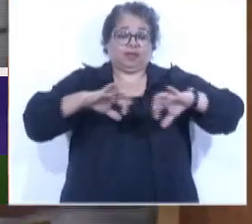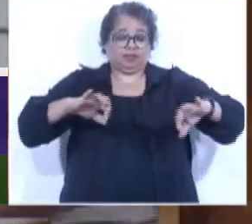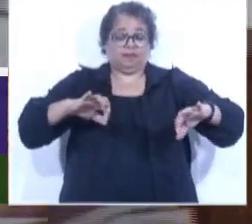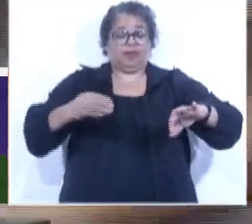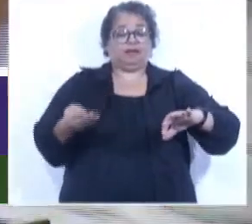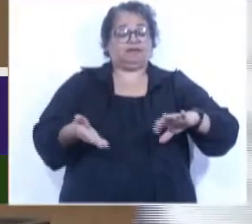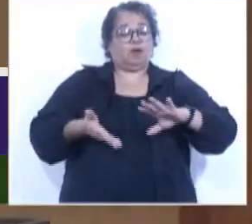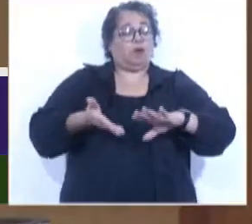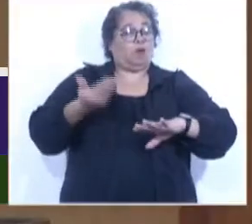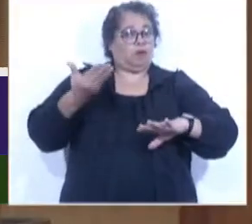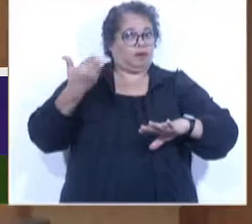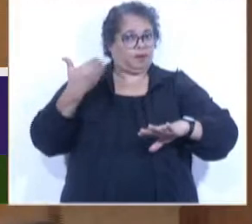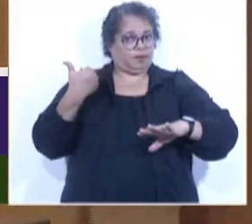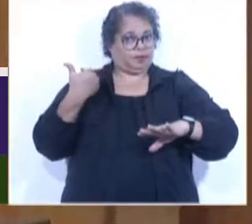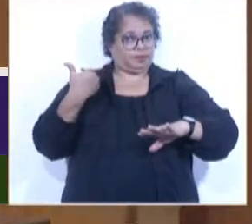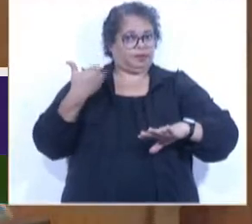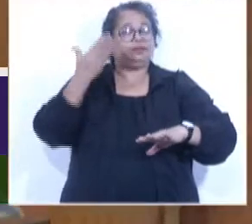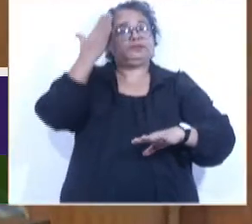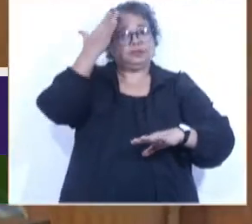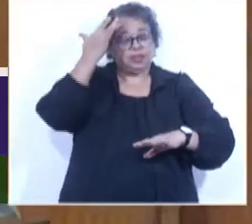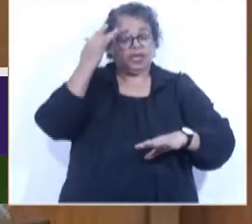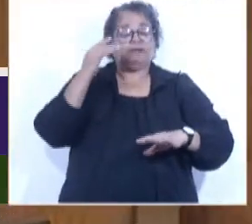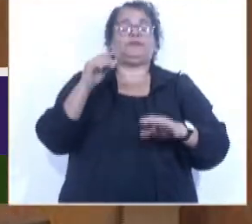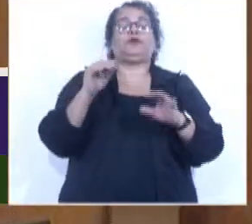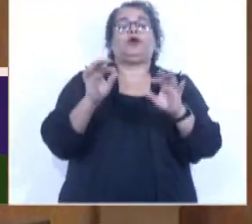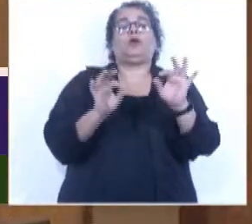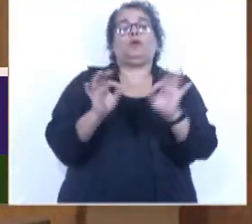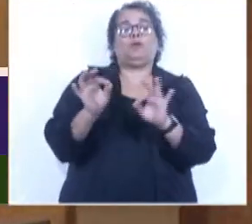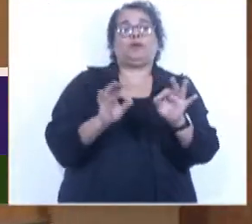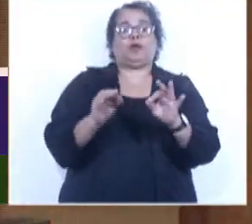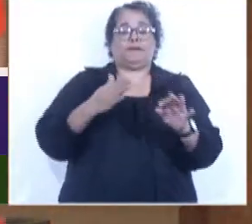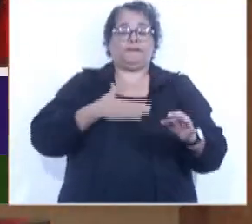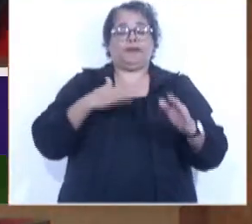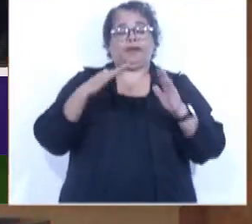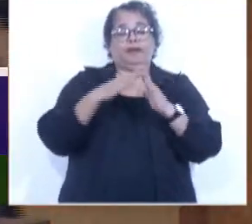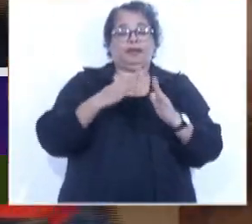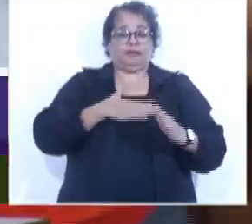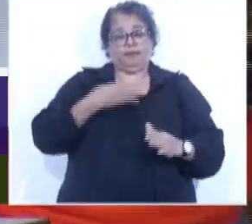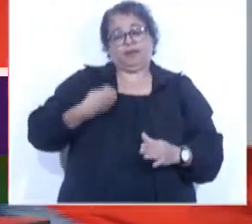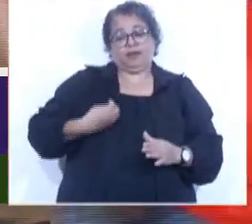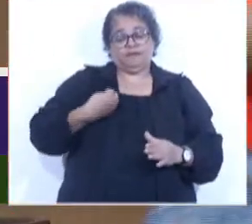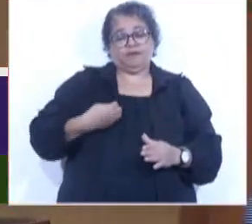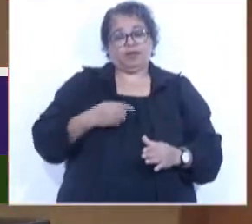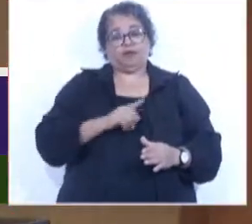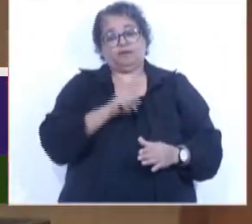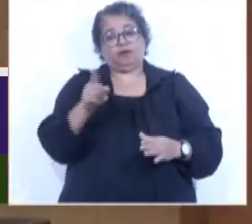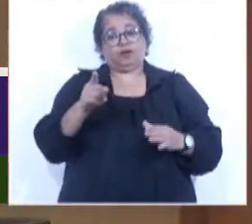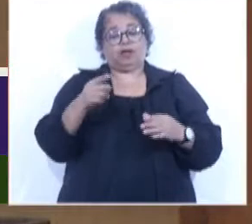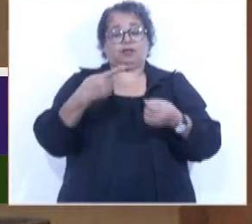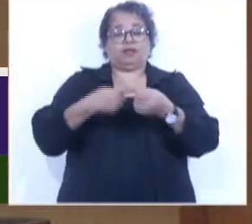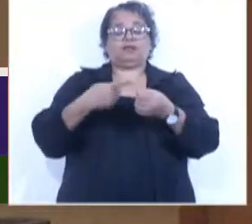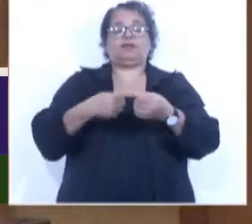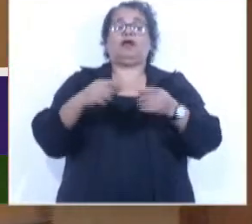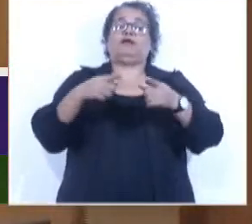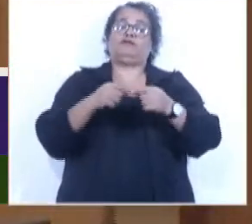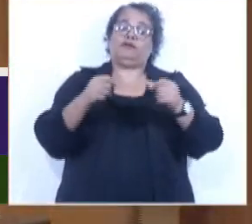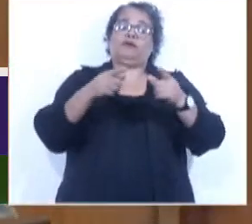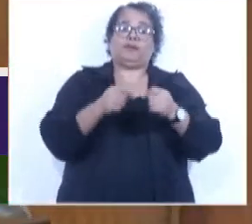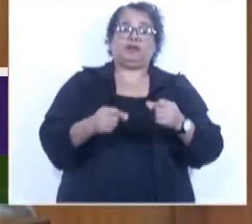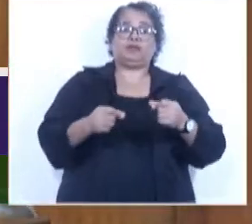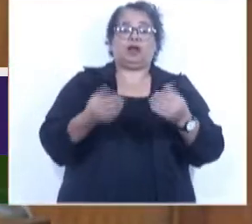a gente sabe que com o programa que virá Minha Casa Minha Vida estivemos em Brasília conversando no ministério a que se pensar na estruturação